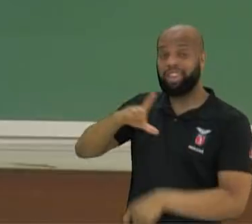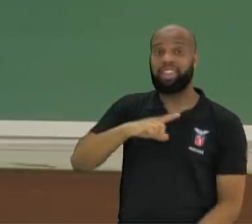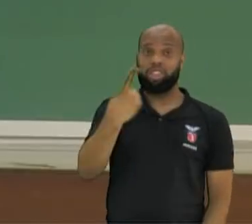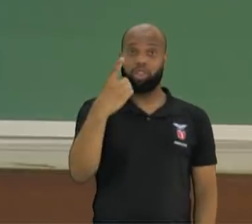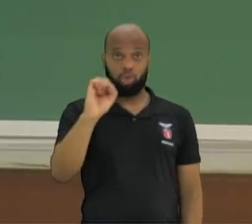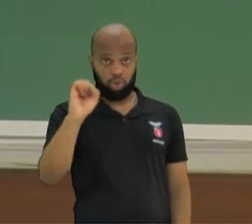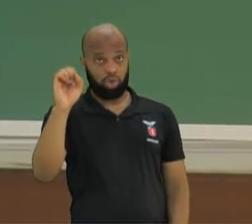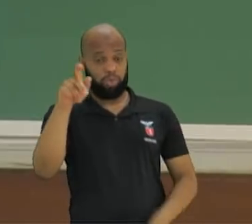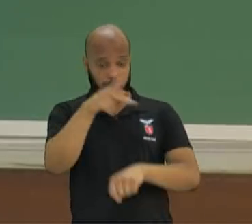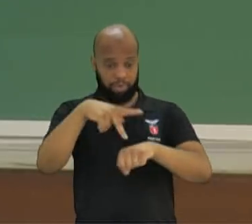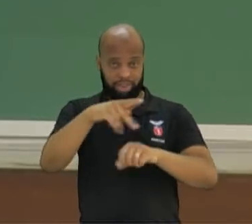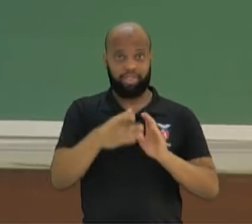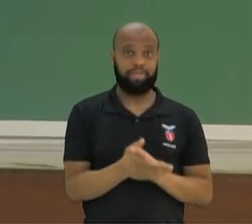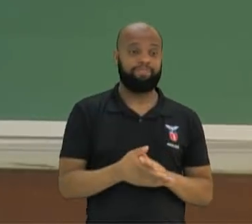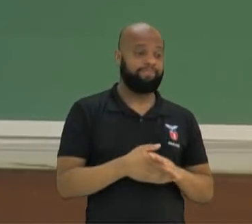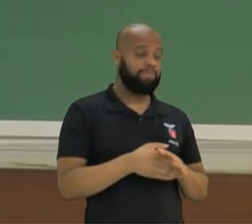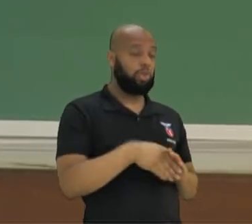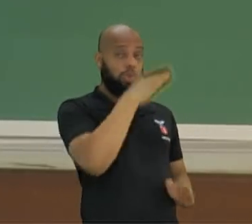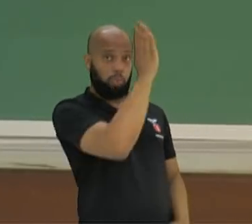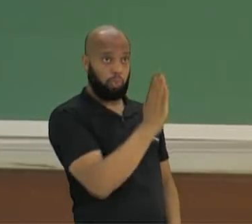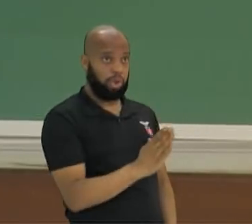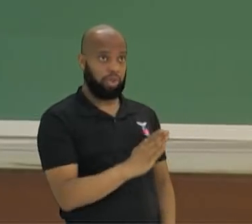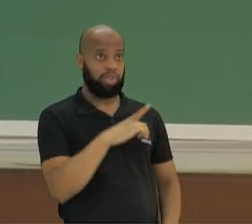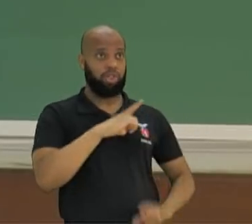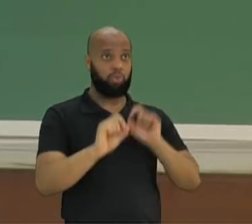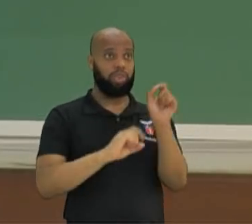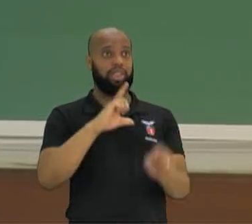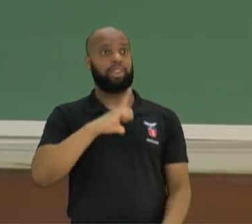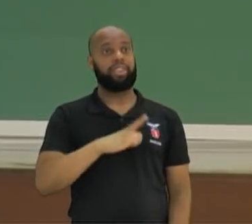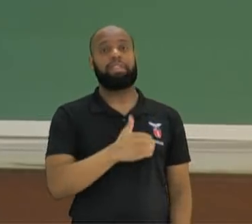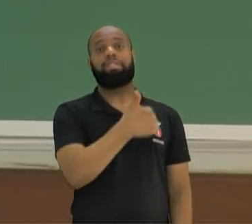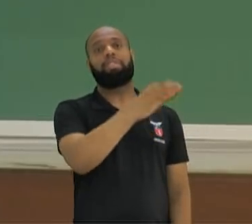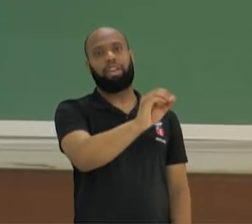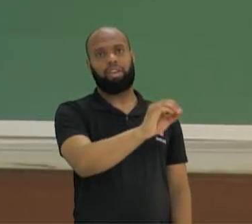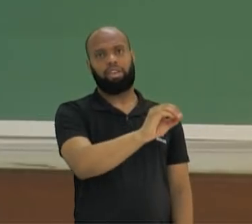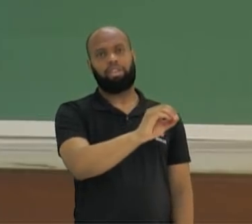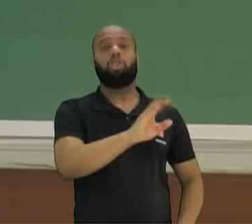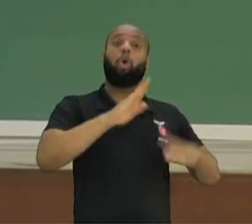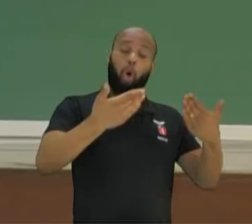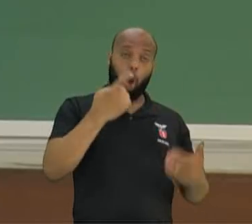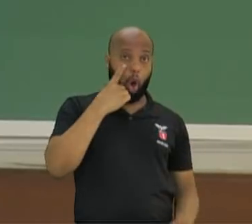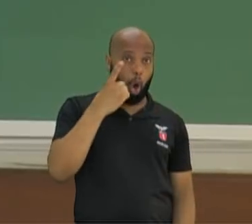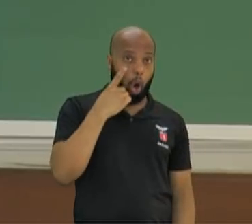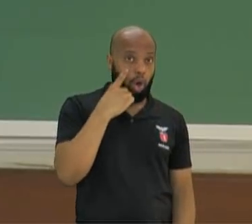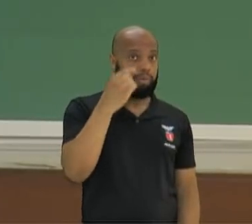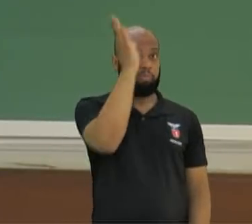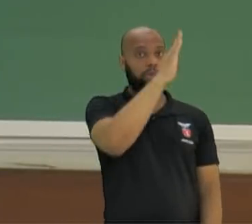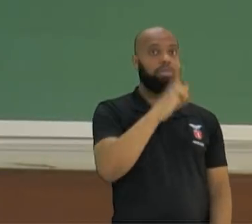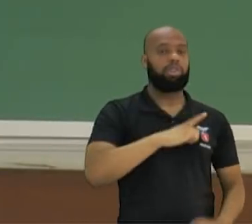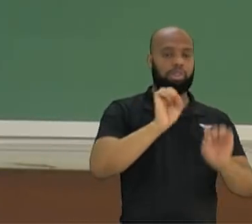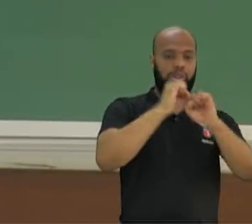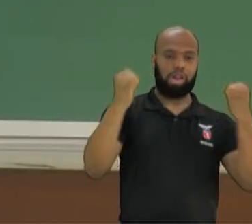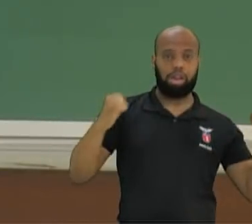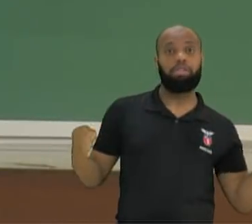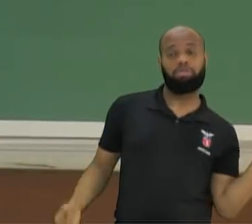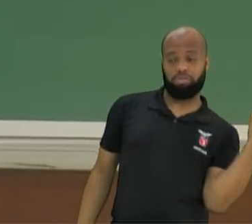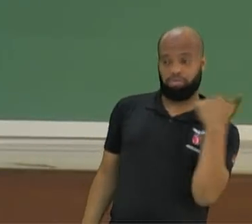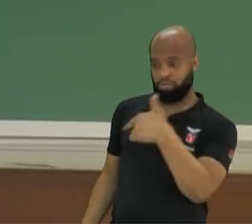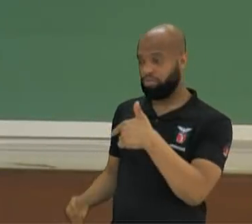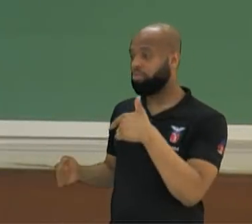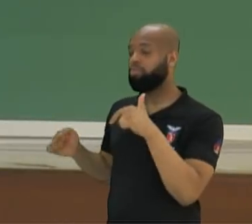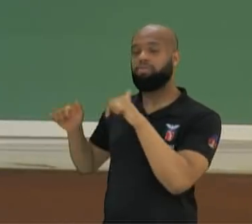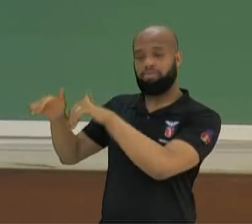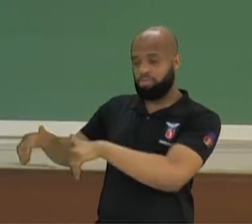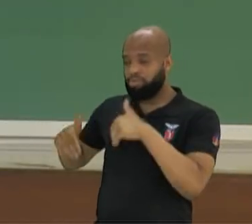18 países. O Brasil, né, que a gente viu, tem até um território maior, tem mais áreas agricultáveis, nós temos aí somente